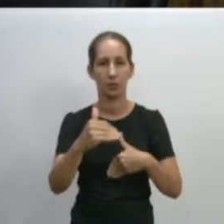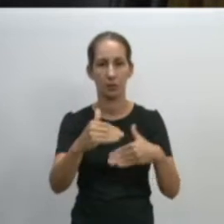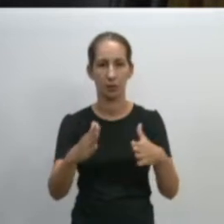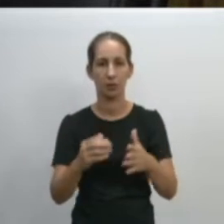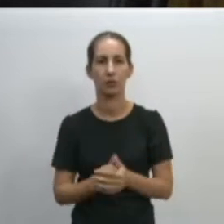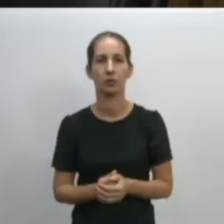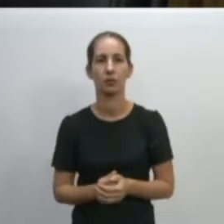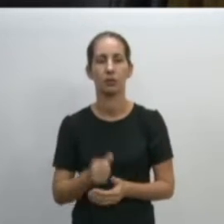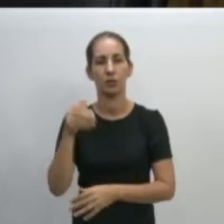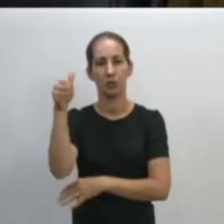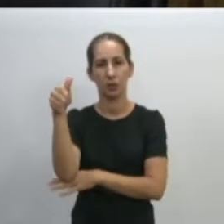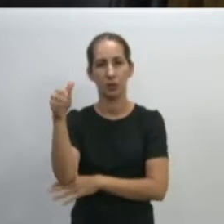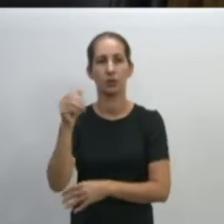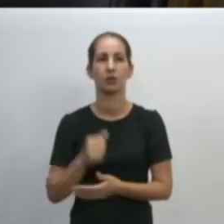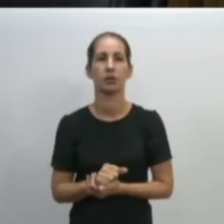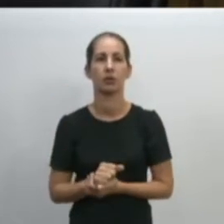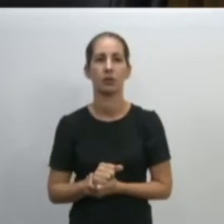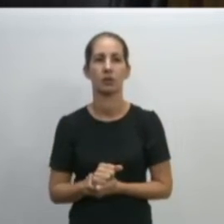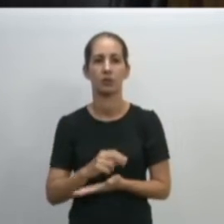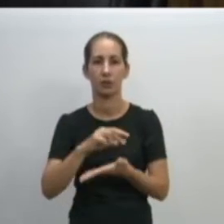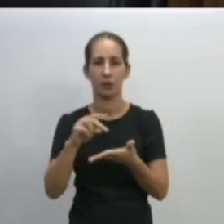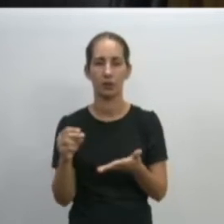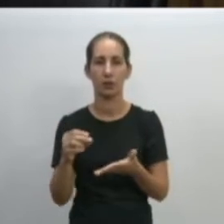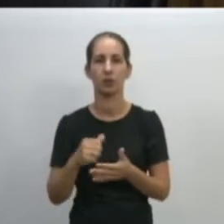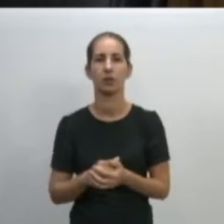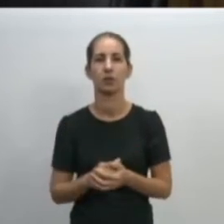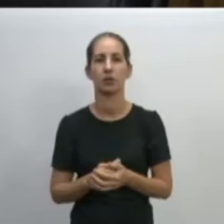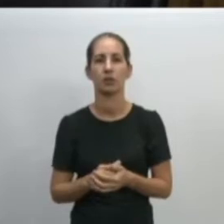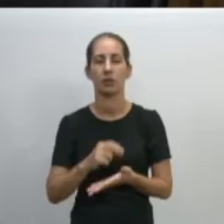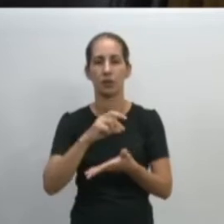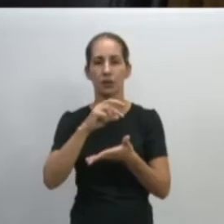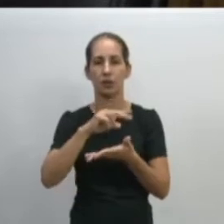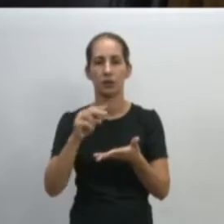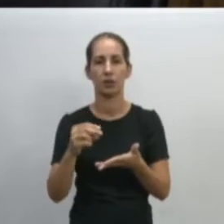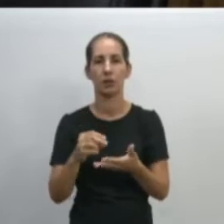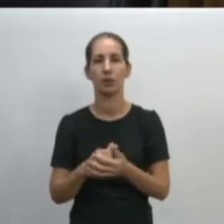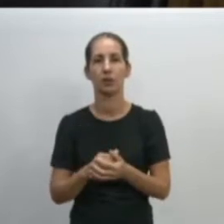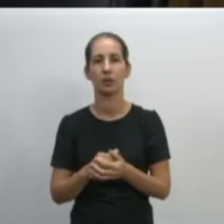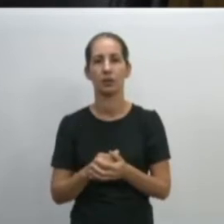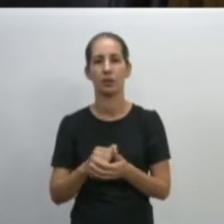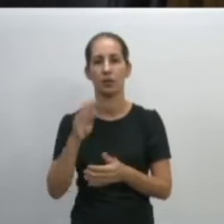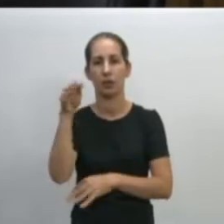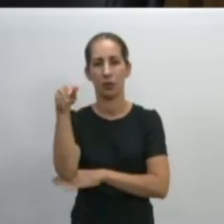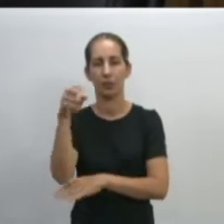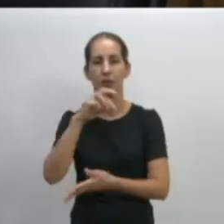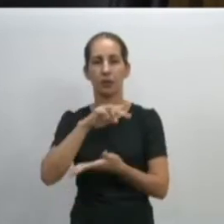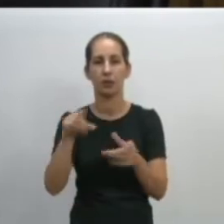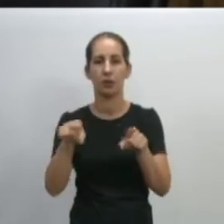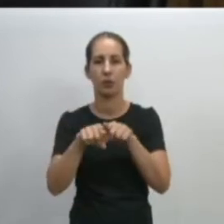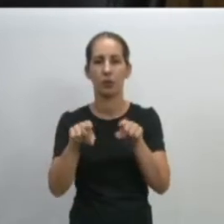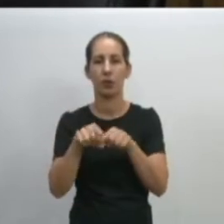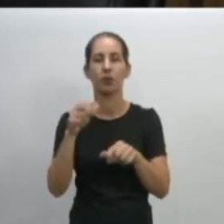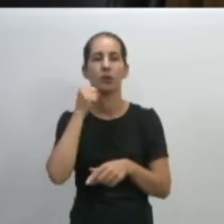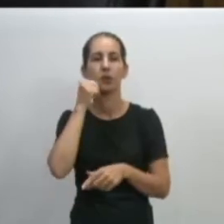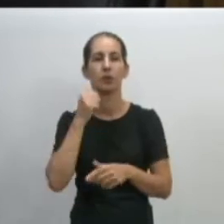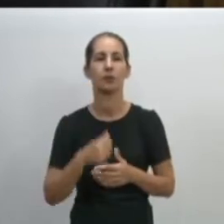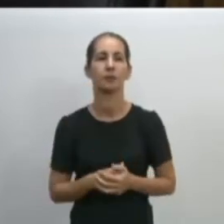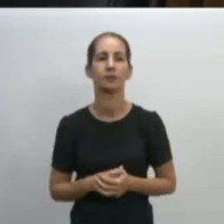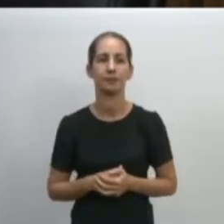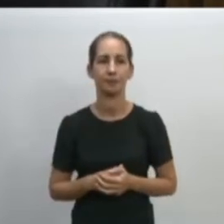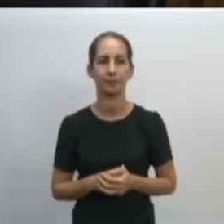de hotelaria e hospitalidade, hotéis, motéis, pensões, pousadas, albergues e congêneres no âmbito do município de Natal.